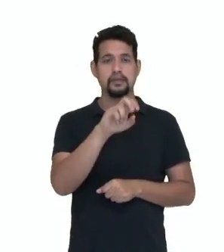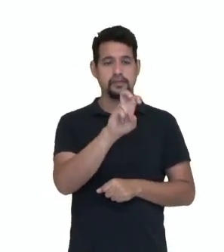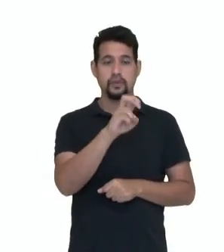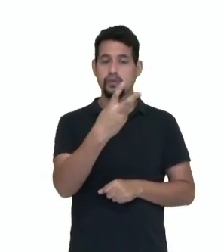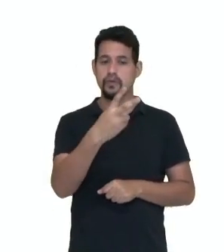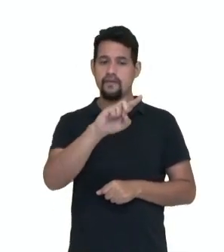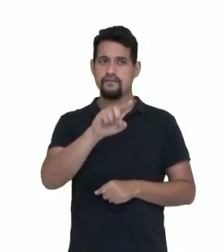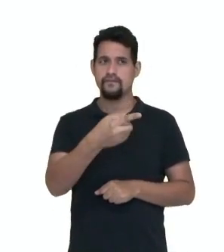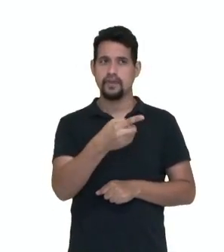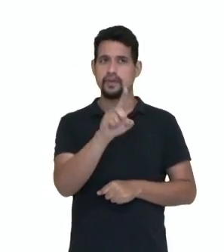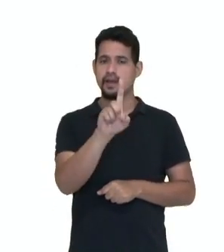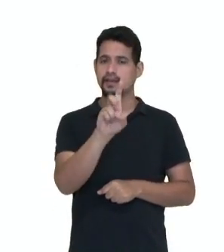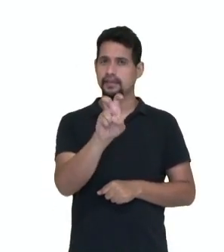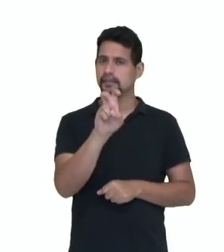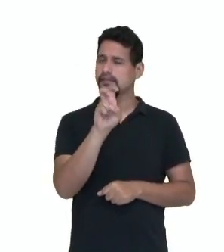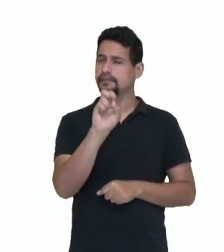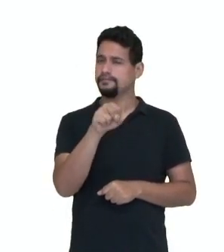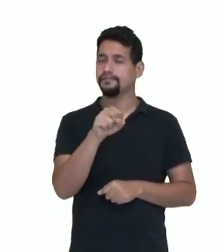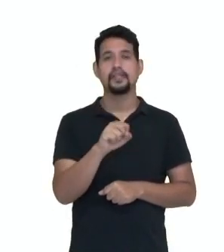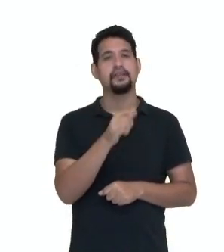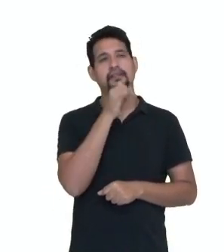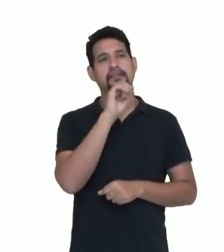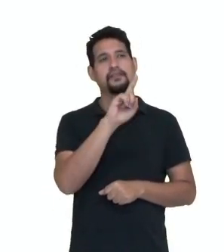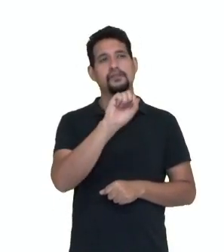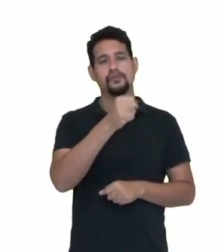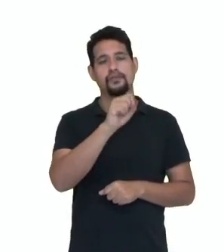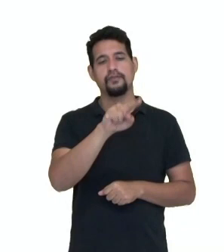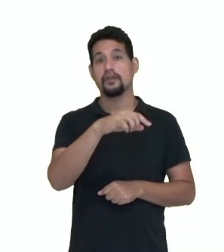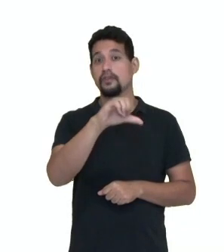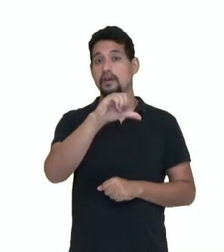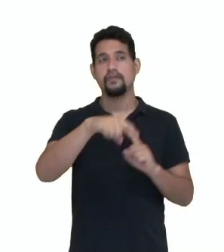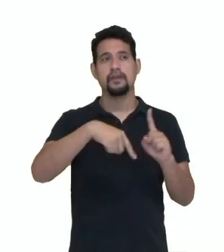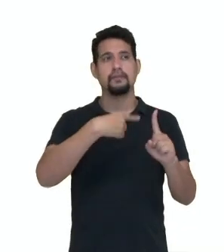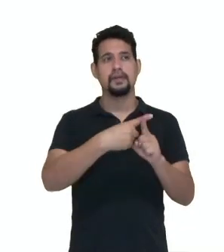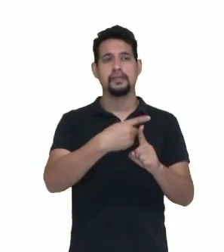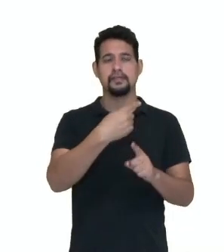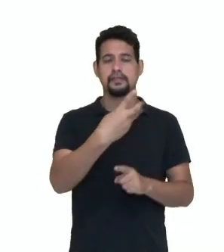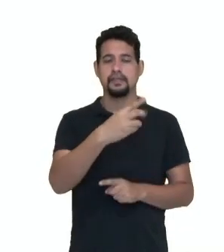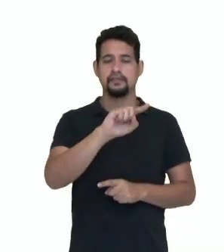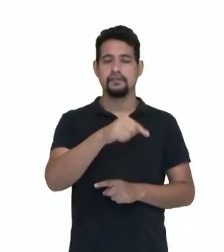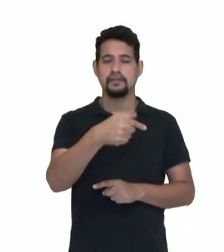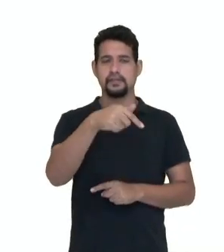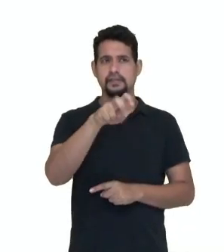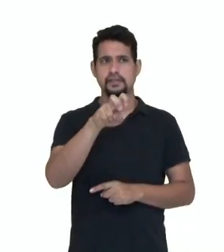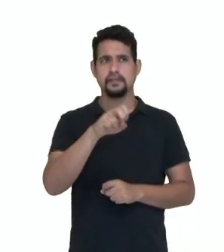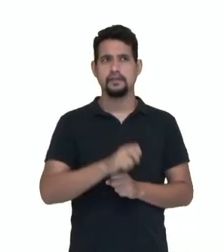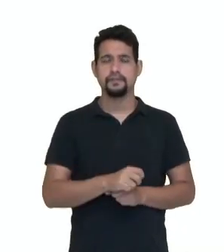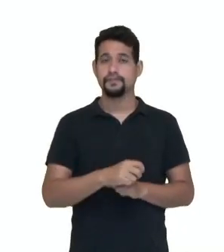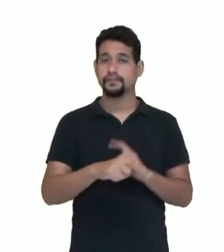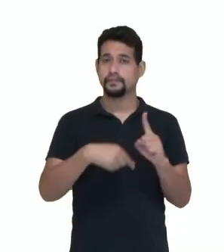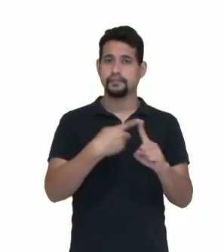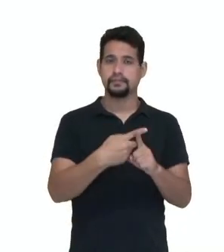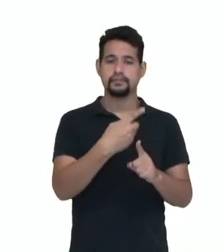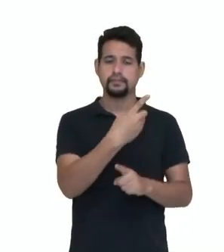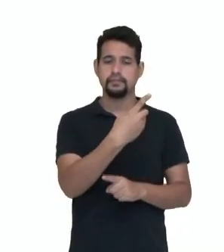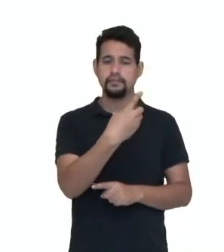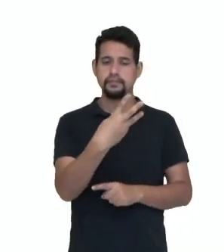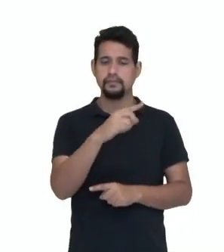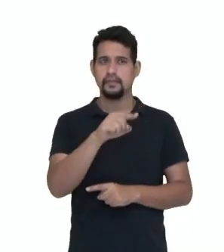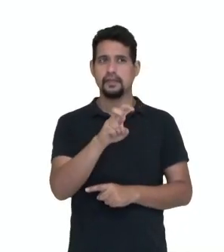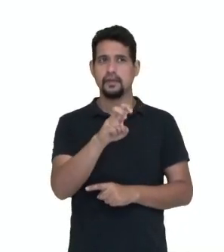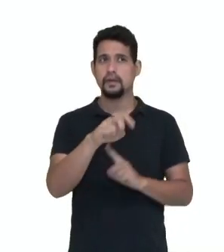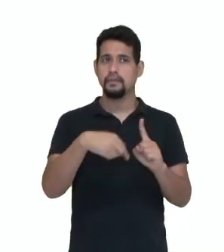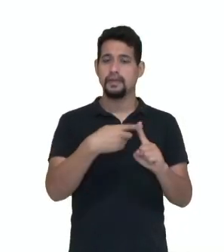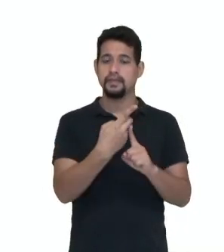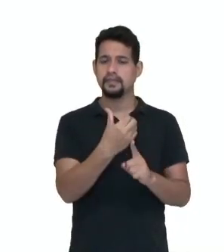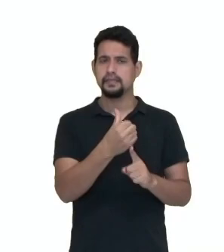mesmo, soma lá, 18,9, mais 3,75, mais 13,5 e mais